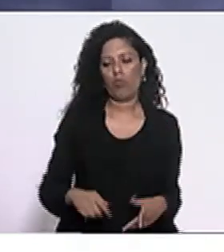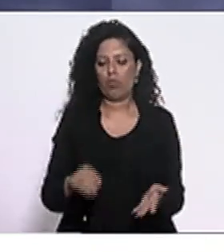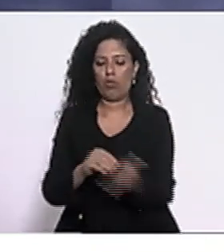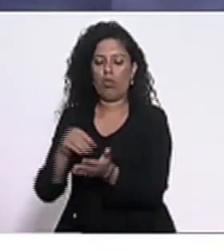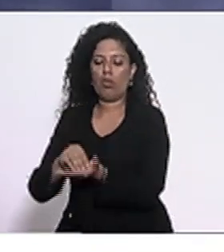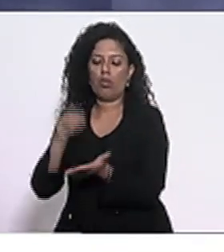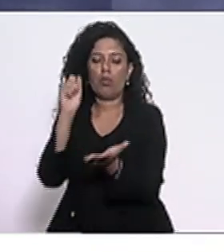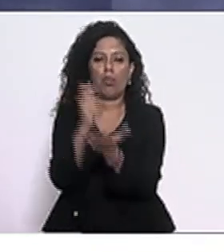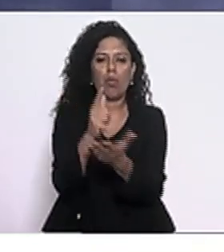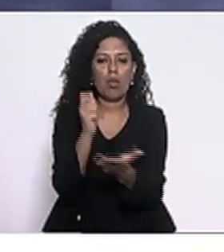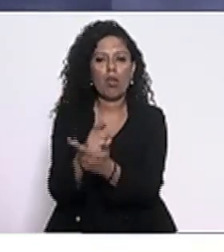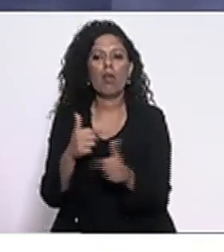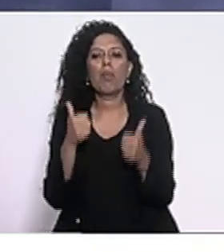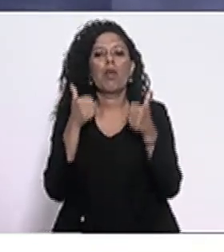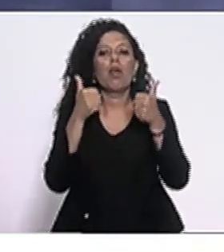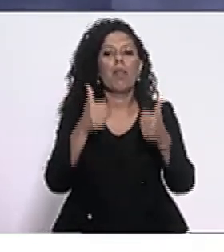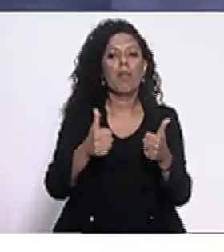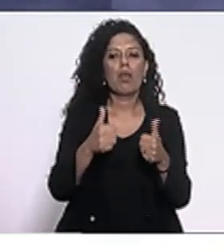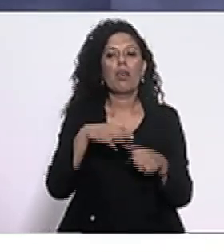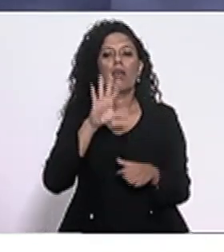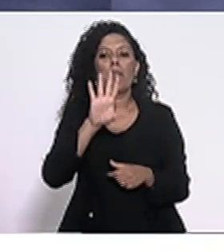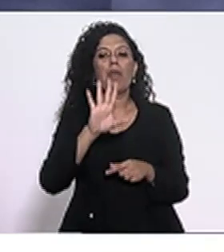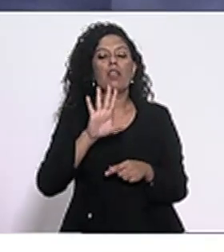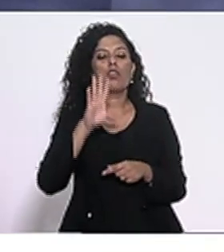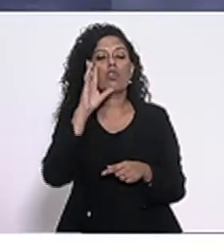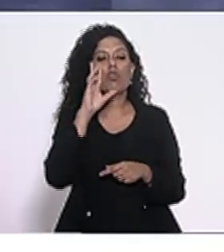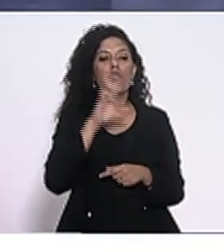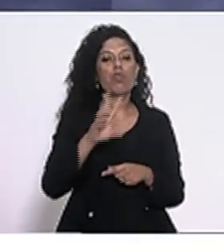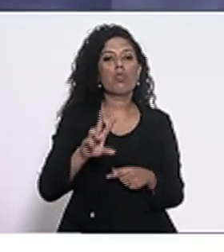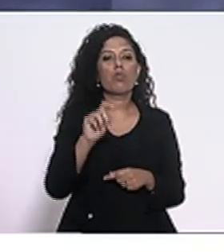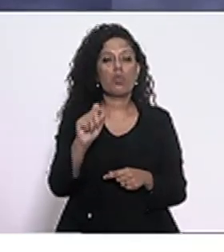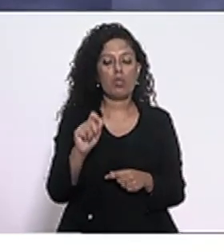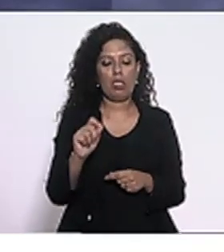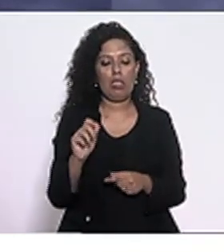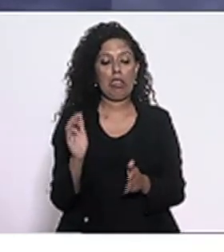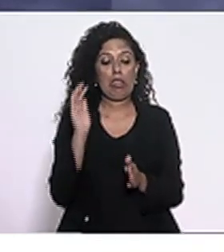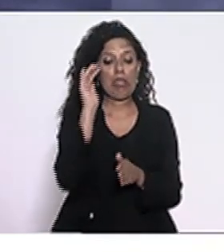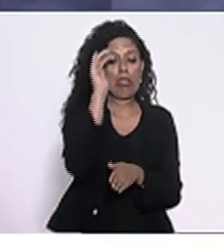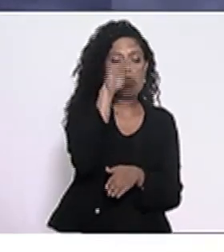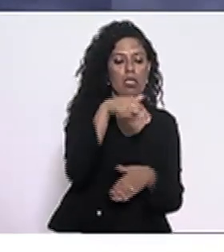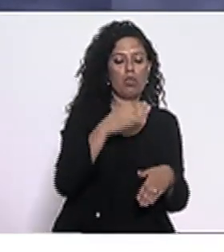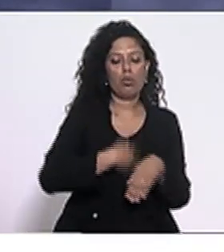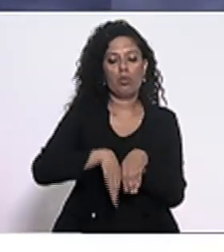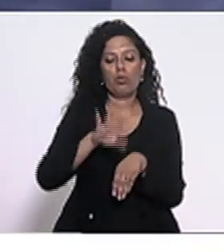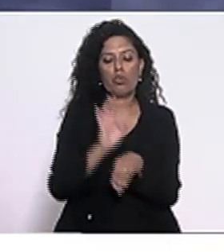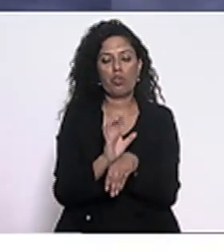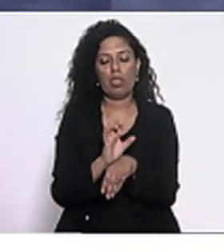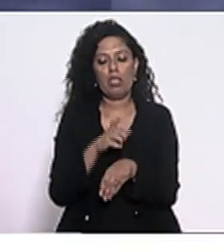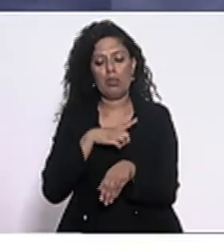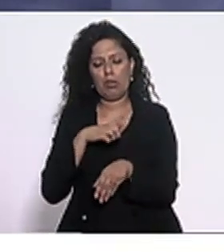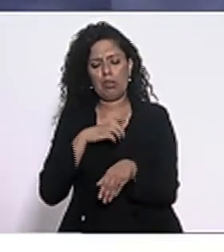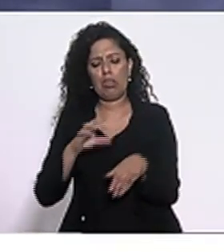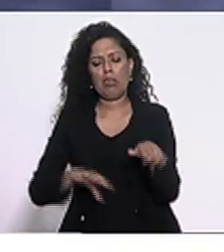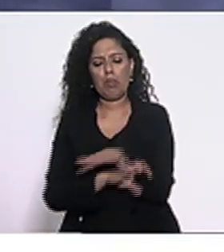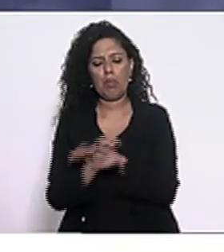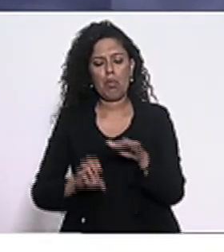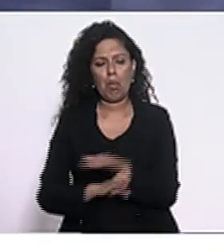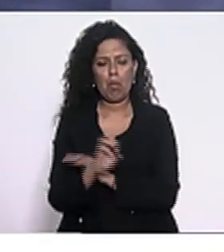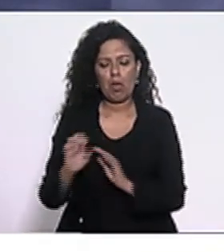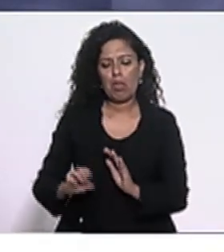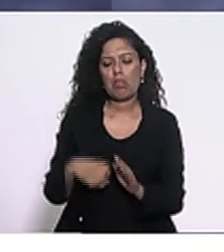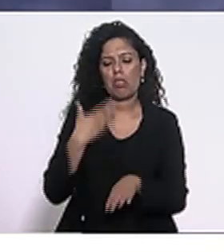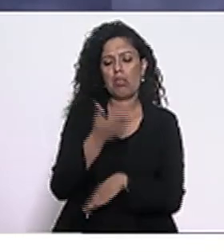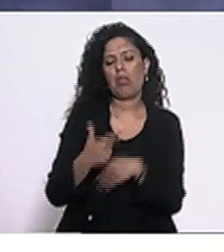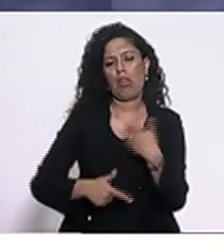salarial, a terceirização estava avançando por dentro do Estado. Temos terceirizações hoje na Secretaria de Educação, na Secretaria